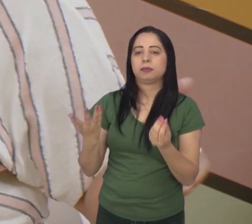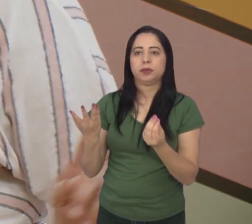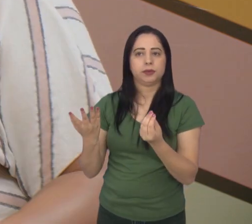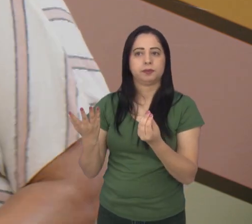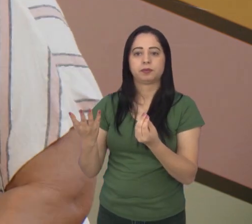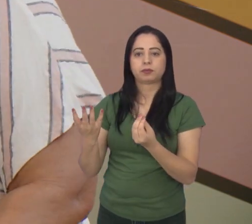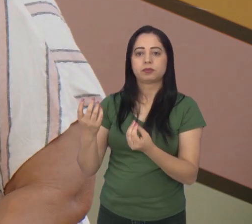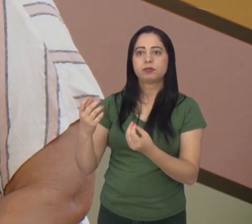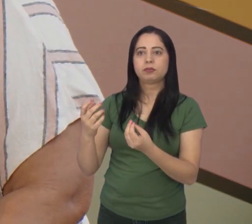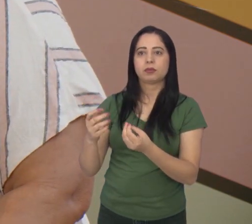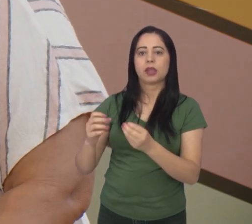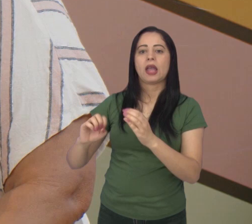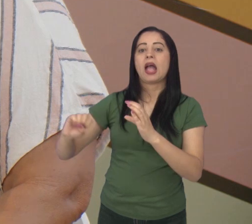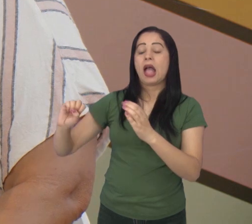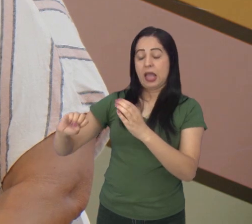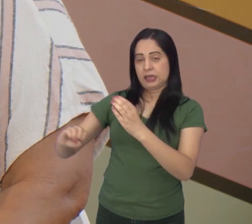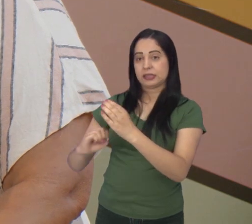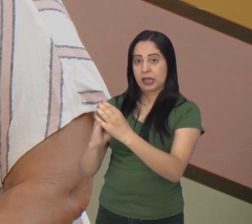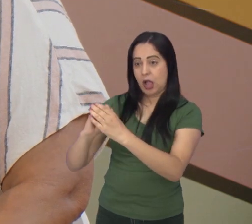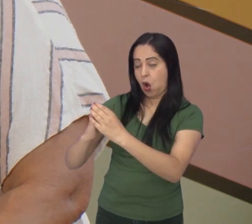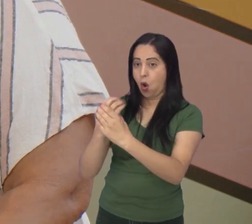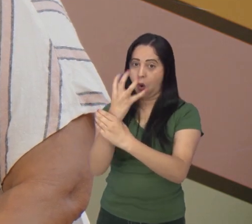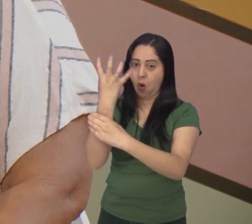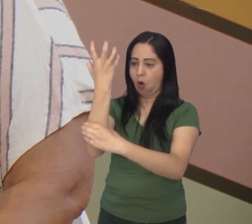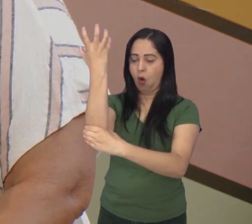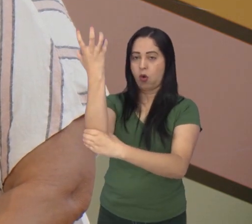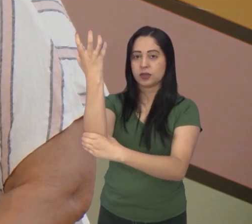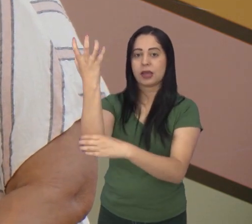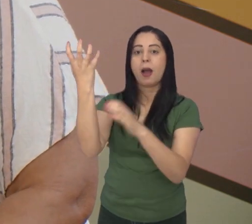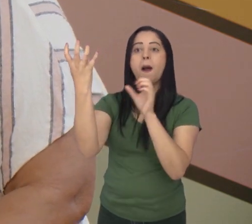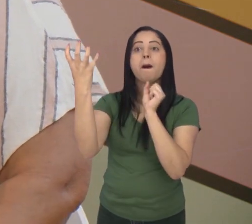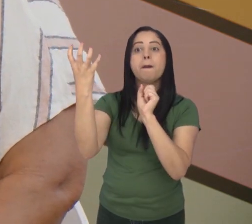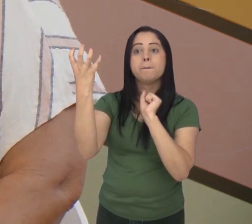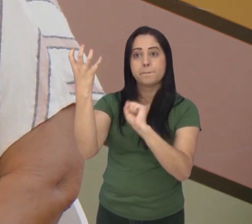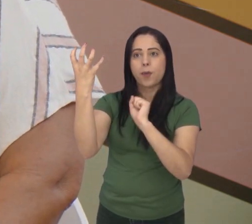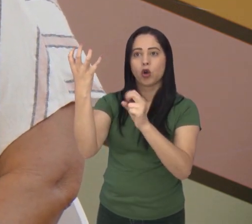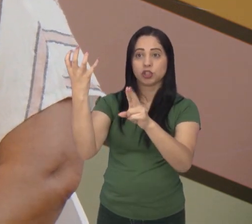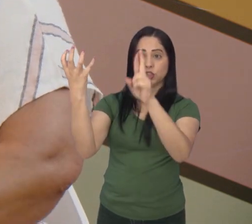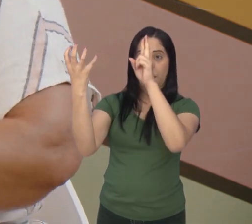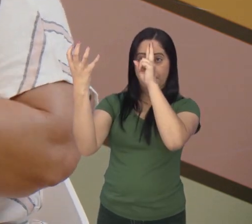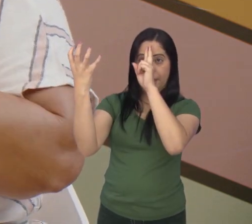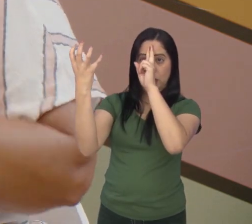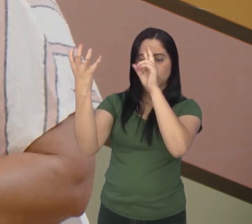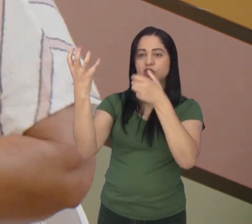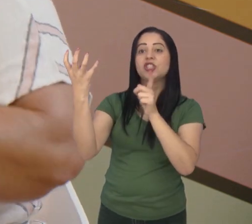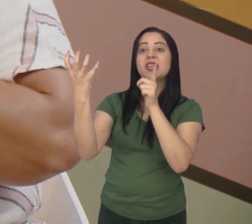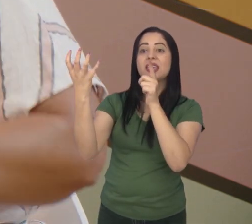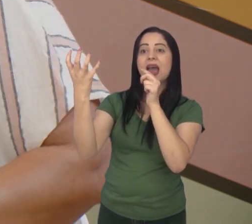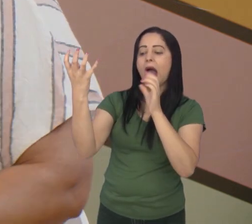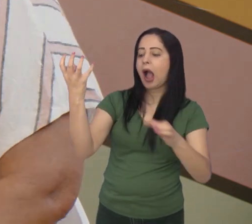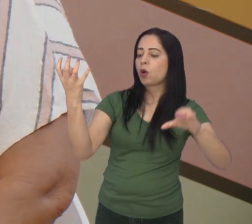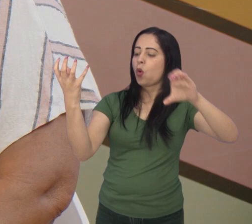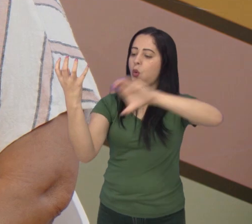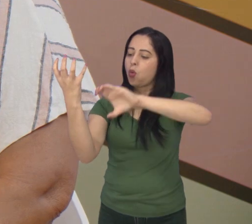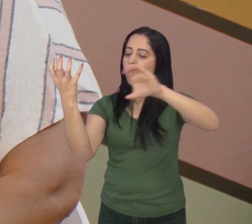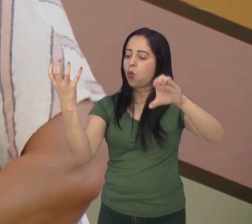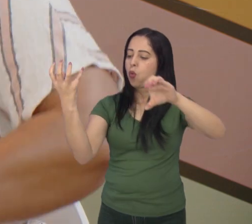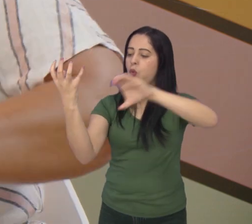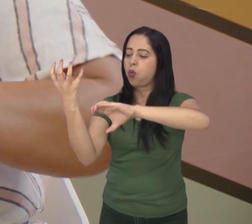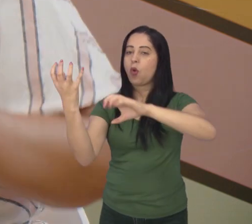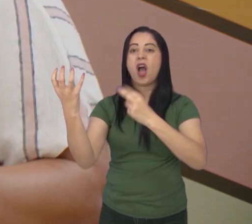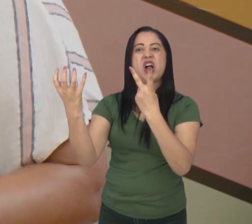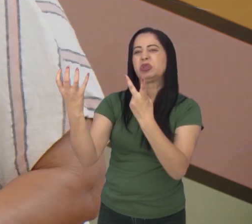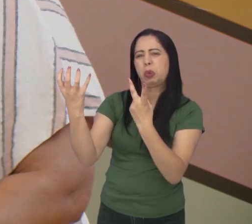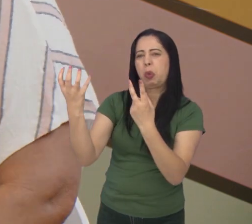as outras orientações. Eu posso regar a roseira no meio-dia. Sol a pino, 2 da